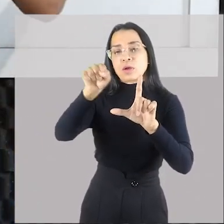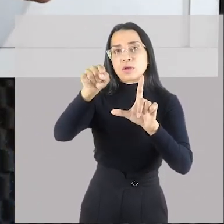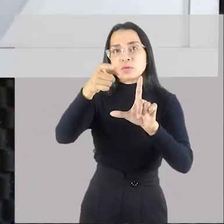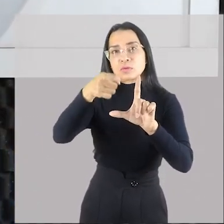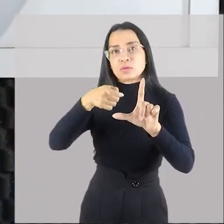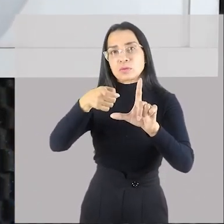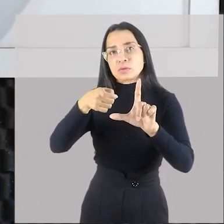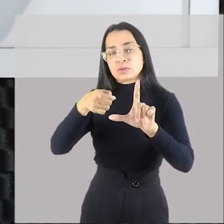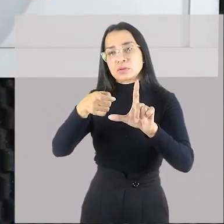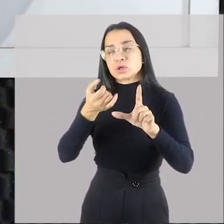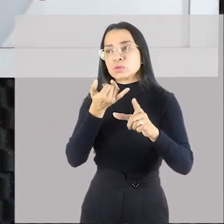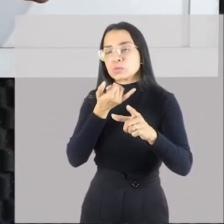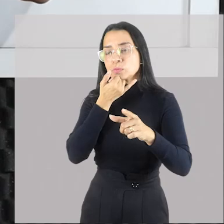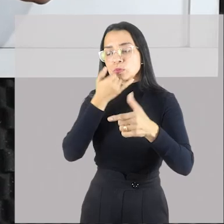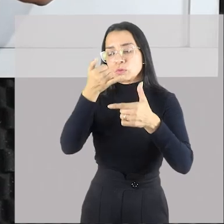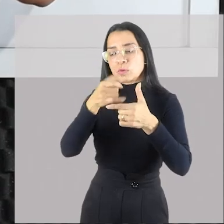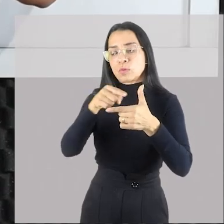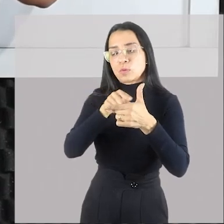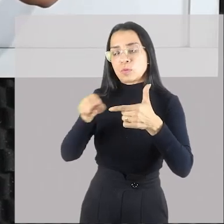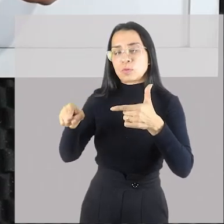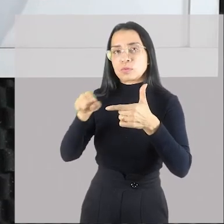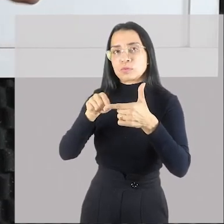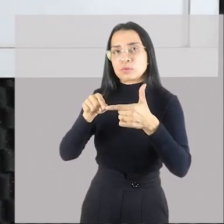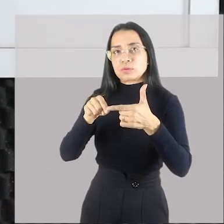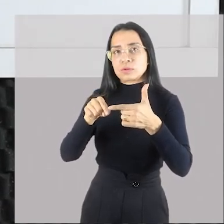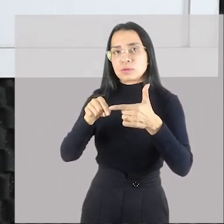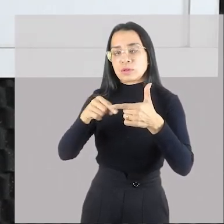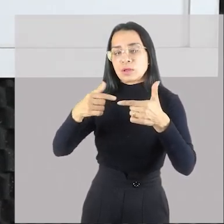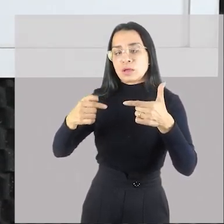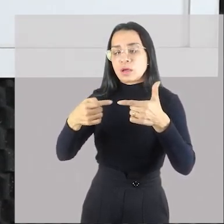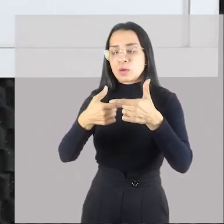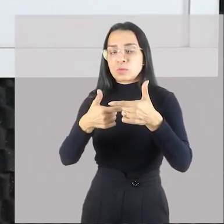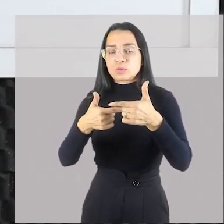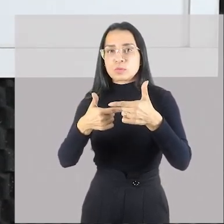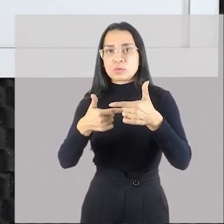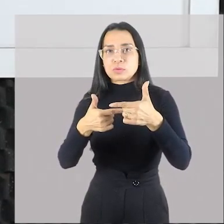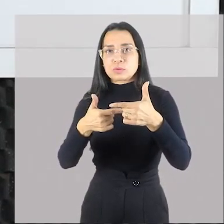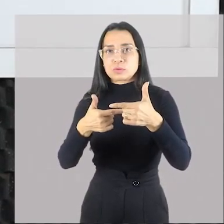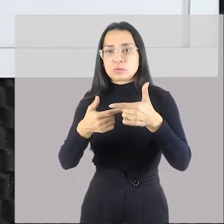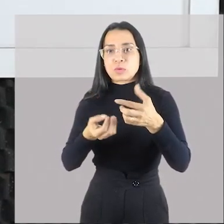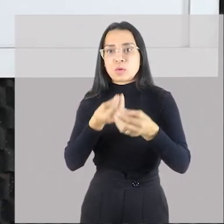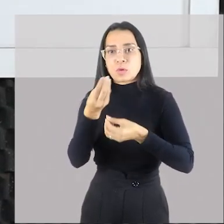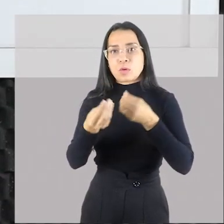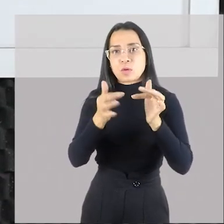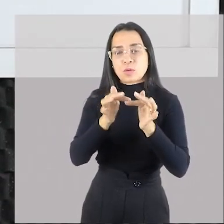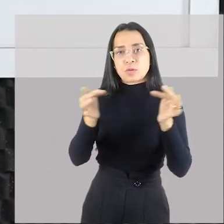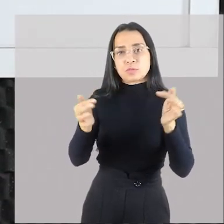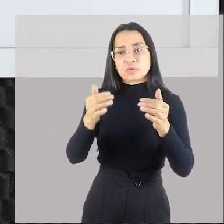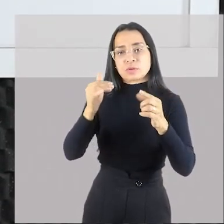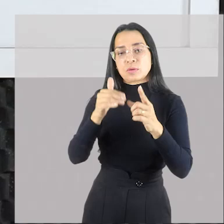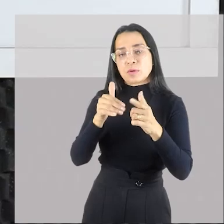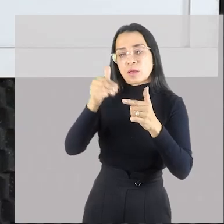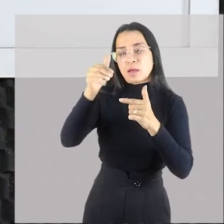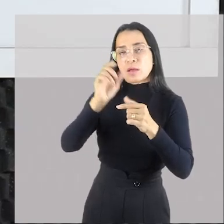Está aqui o meu zero da função, 2. Como minha função é uma função crescente, o que vai